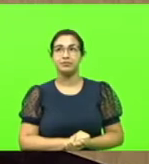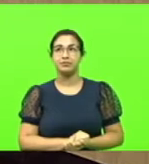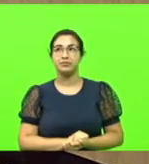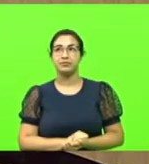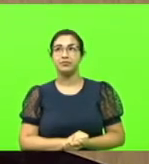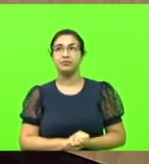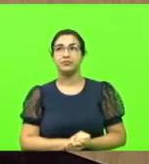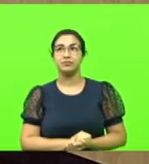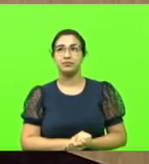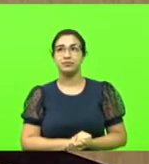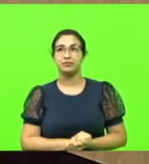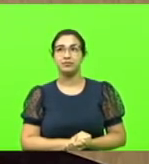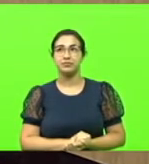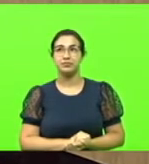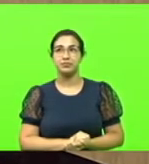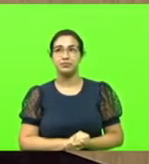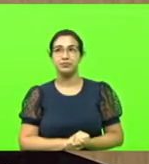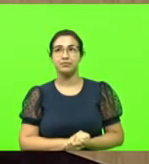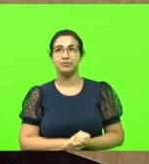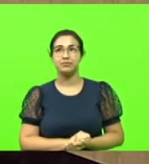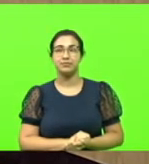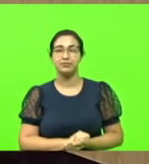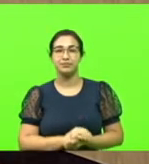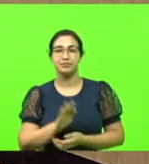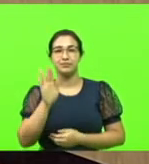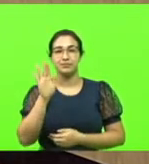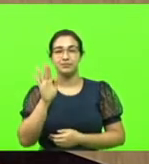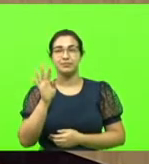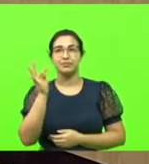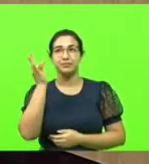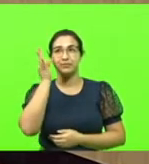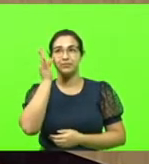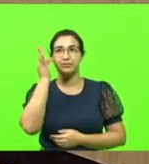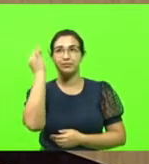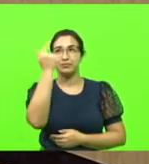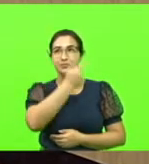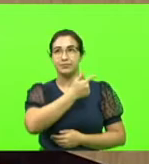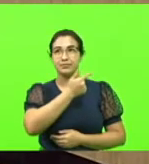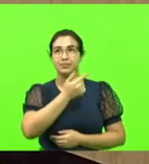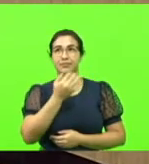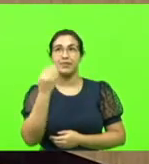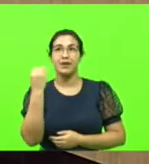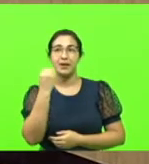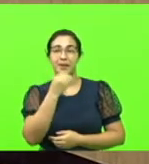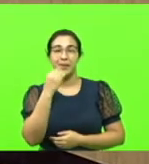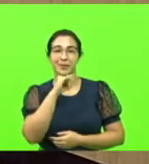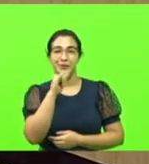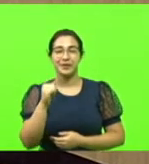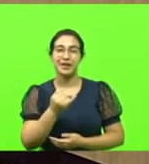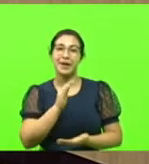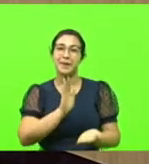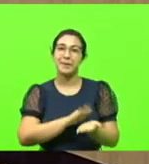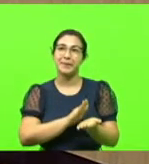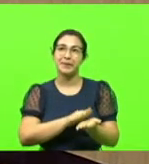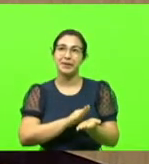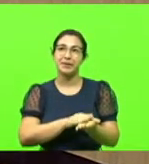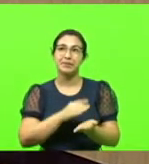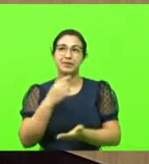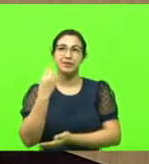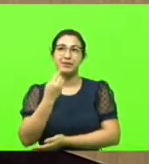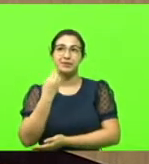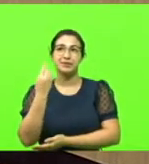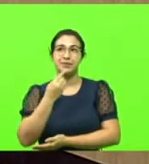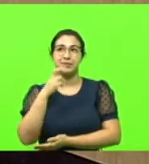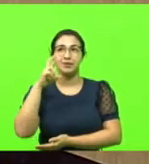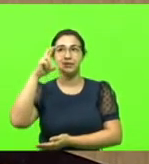Questão de aqui ordem. Aqui do seu lado direito, aqui. Deputado Fabiano da Luz. Quero só aproveitar aqui para parabenizar o deputado